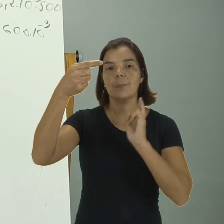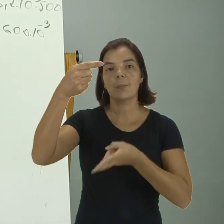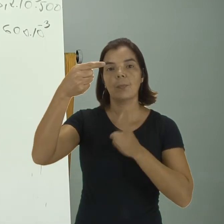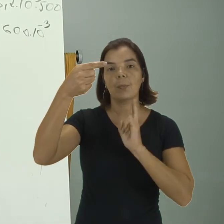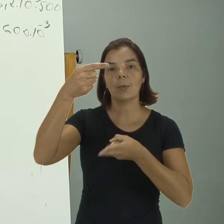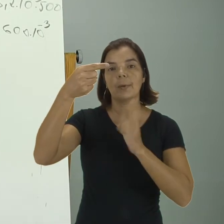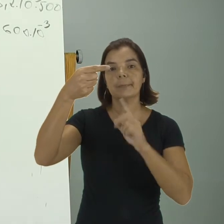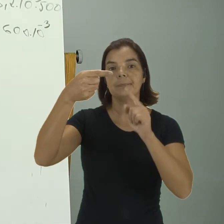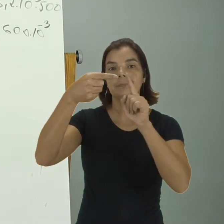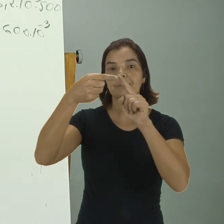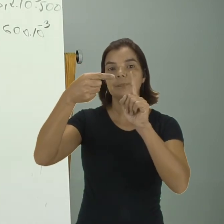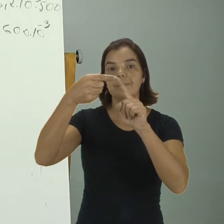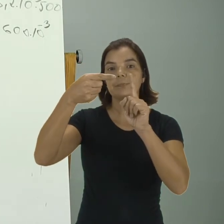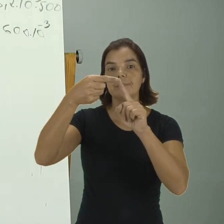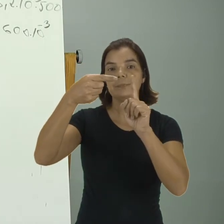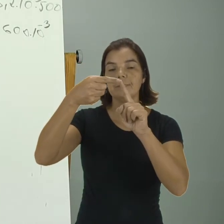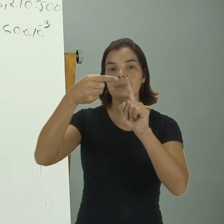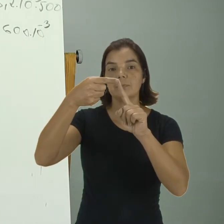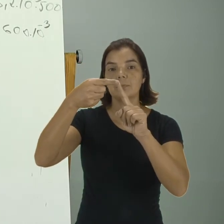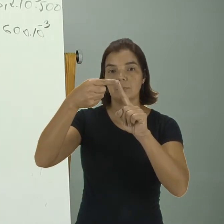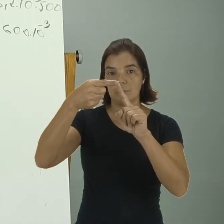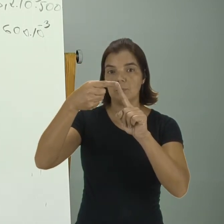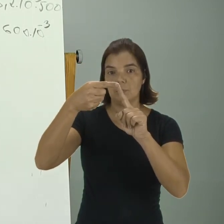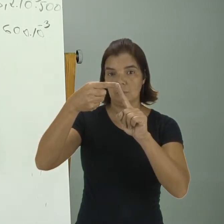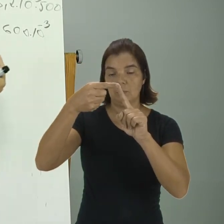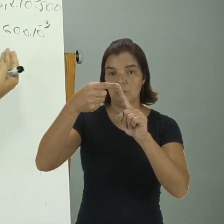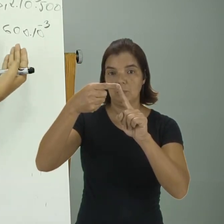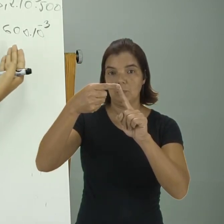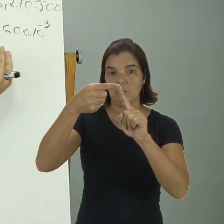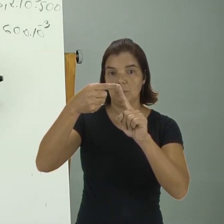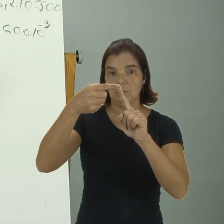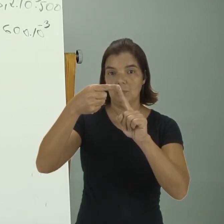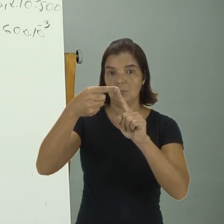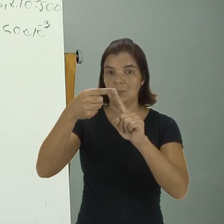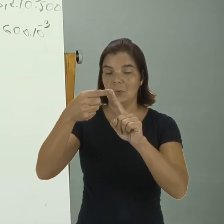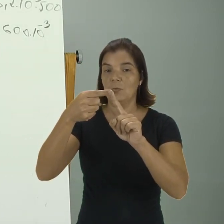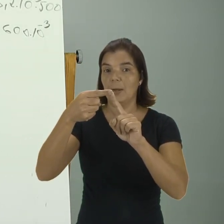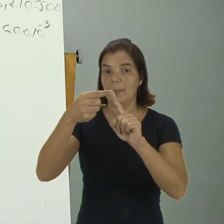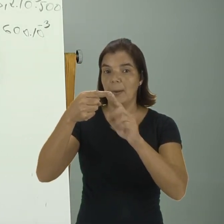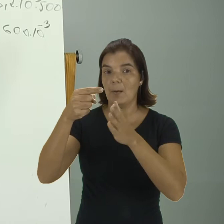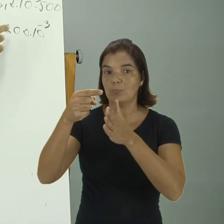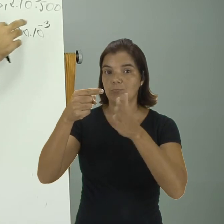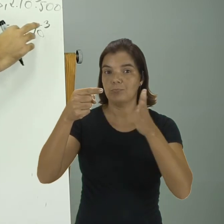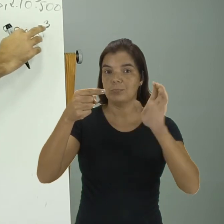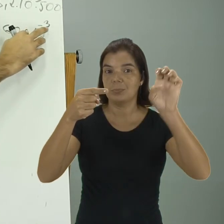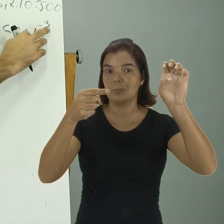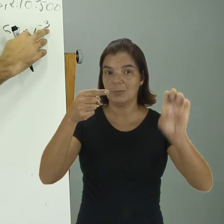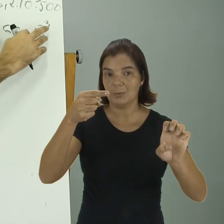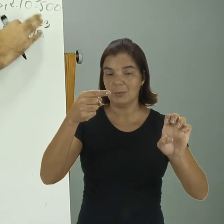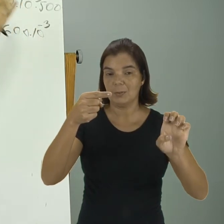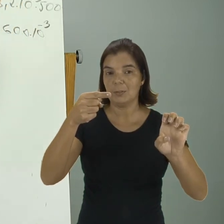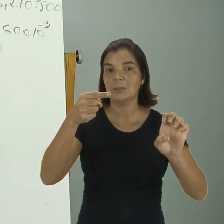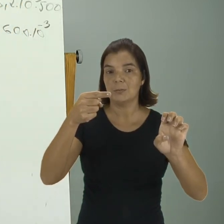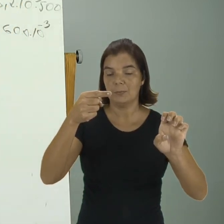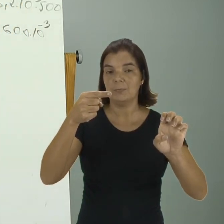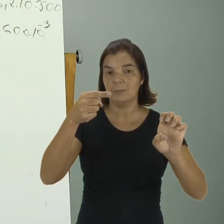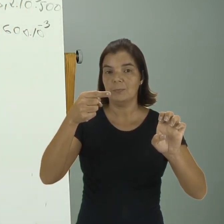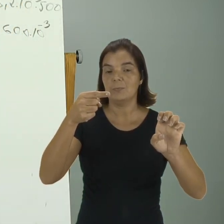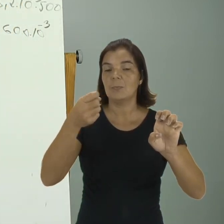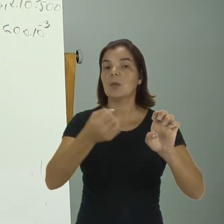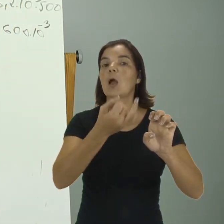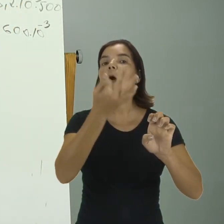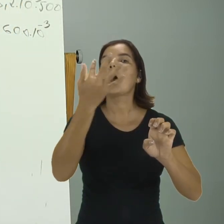que o expoente for negativo, pessoal, você vai caminhar para o lado esquerdo. E o valor do expoente indica